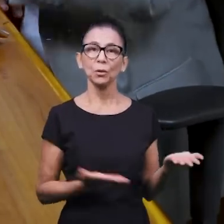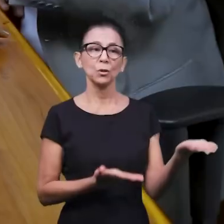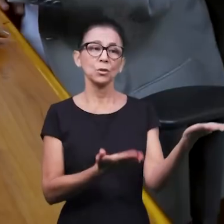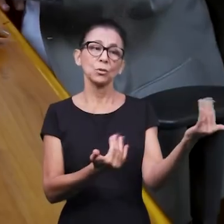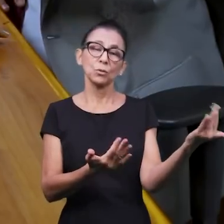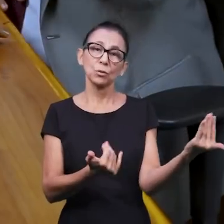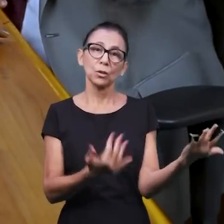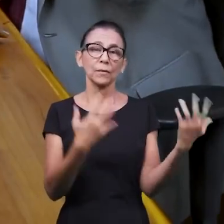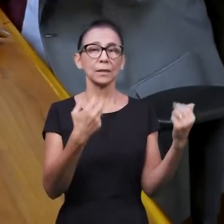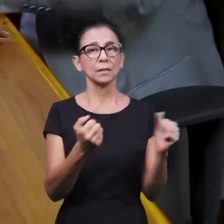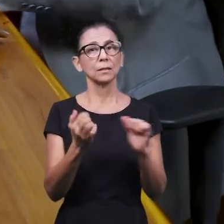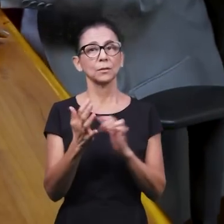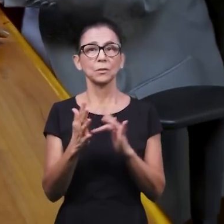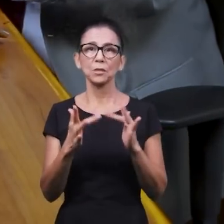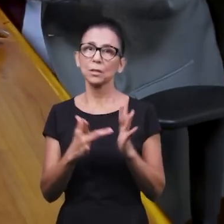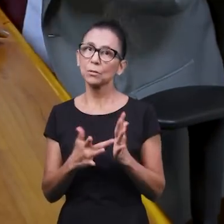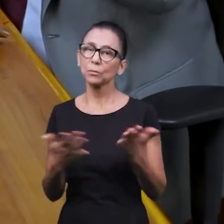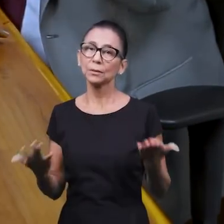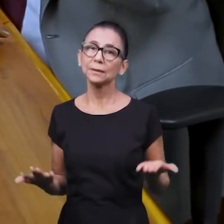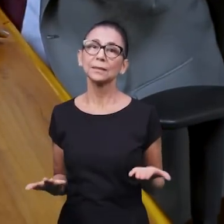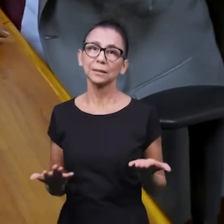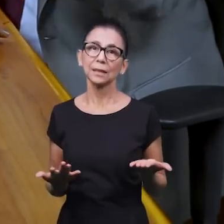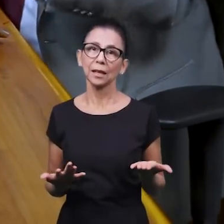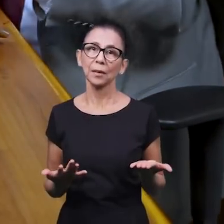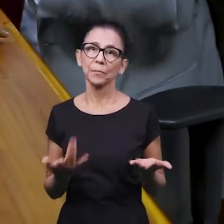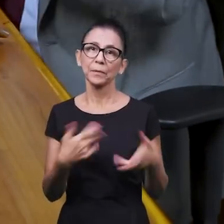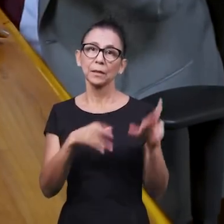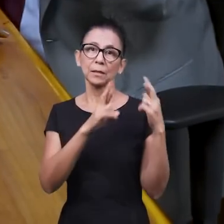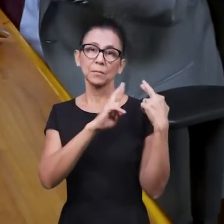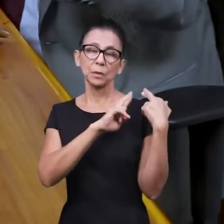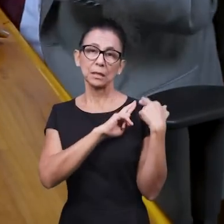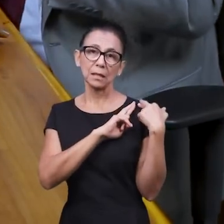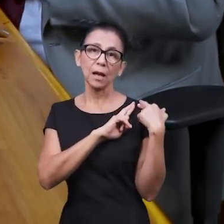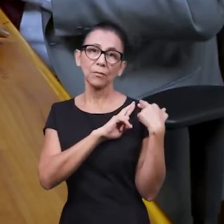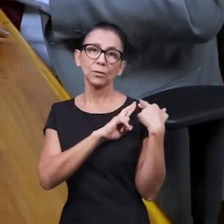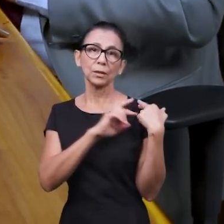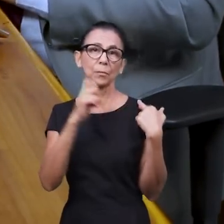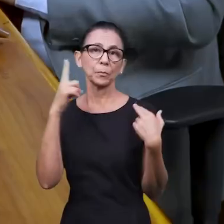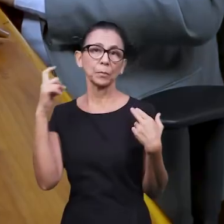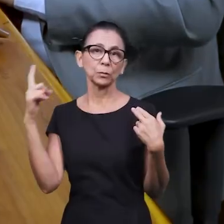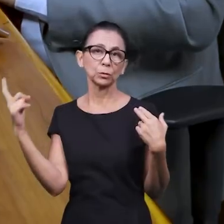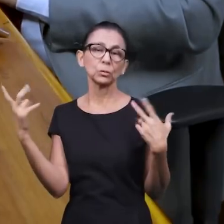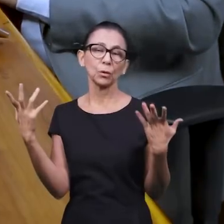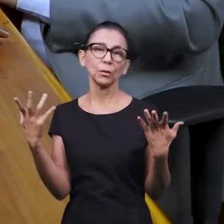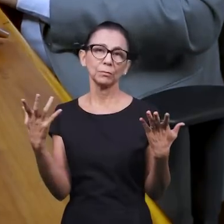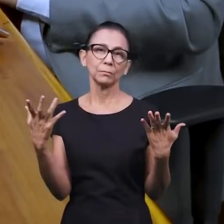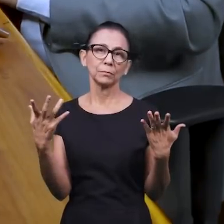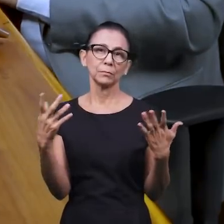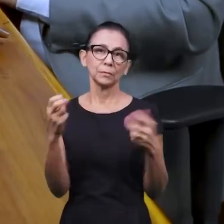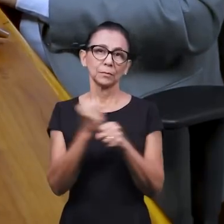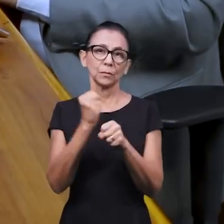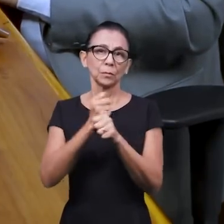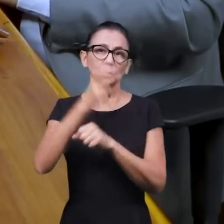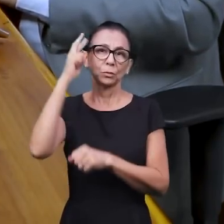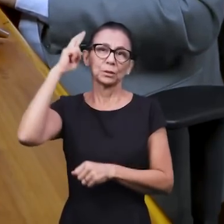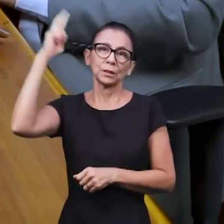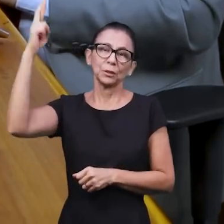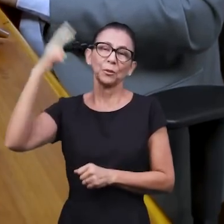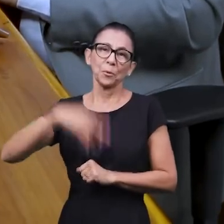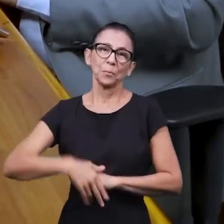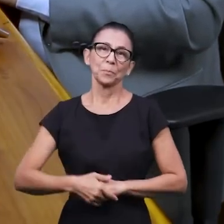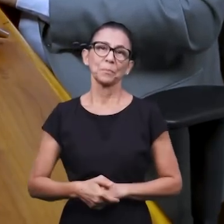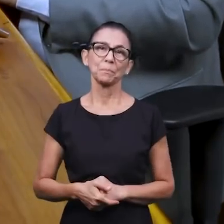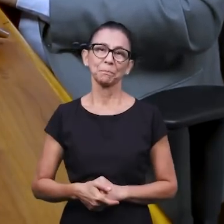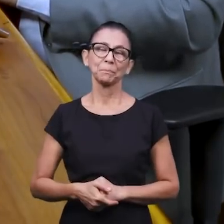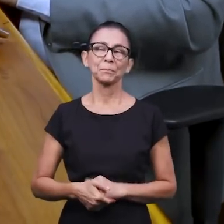Convertido, vivendo uma experiência do Senhor, responsável pelo som, que é a área dele, né? Responsável pelo som. Servo de Deus, né? Servo de Deus. Oração da mãe, né?